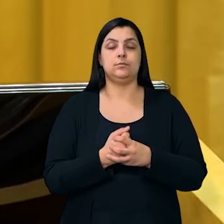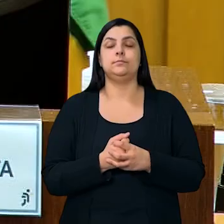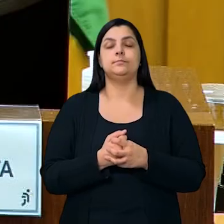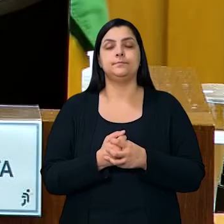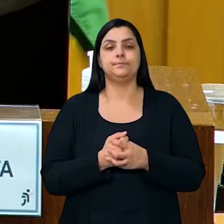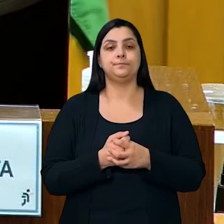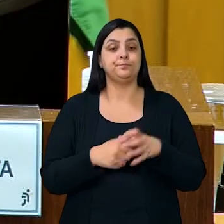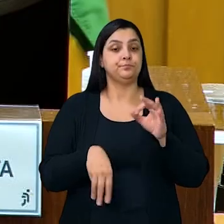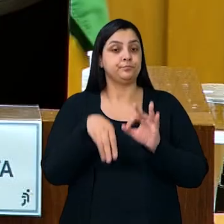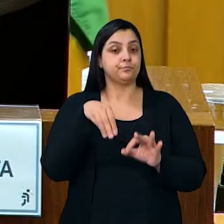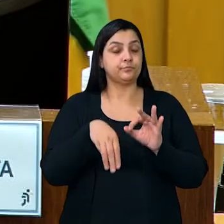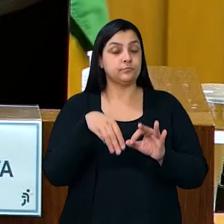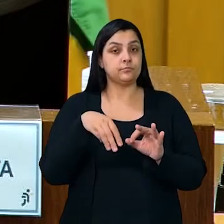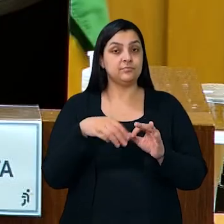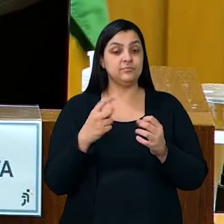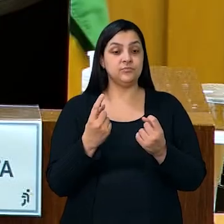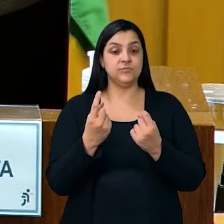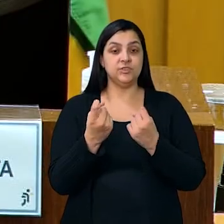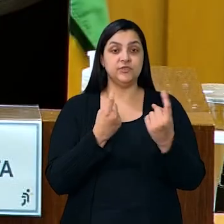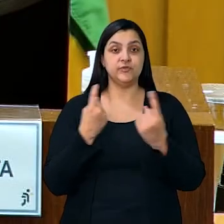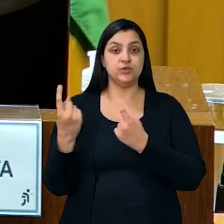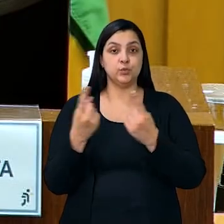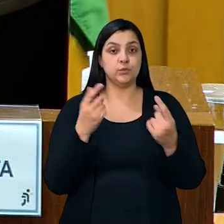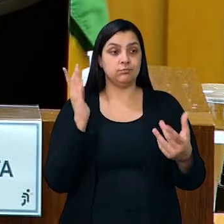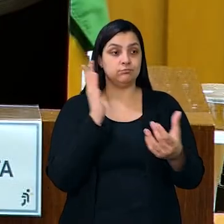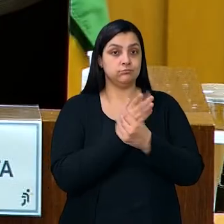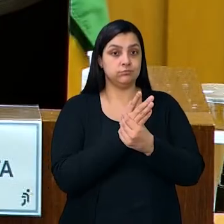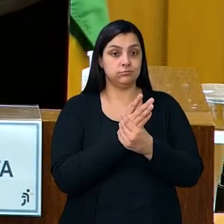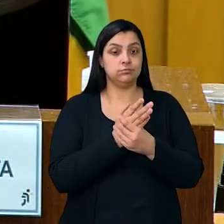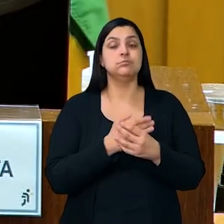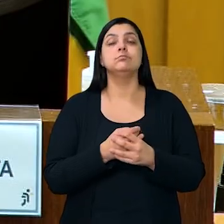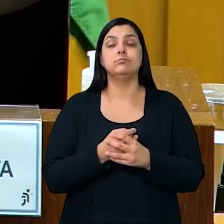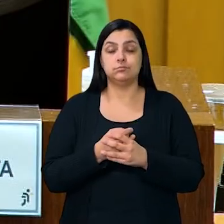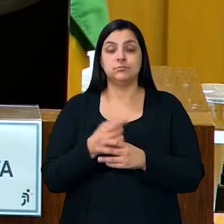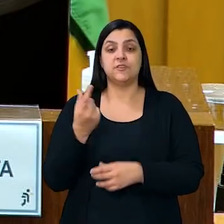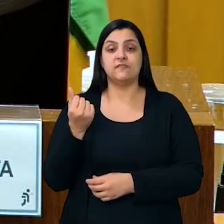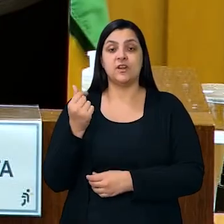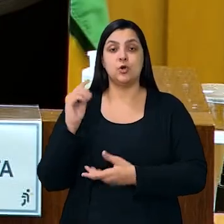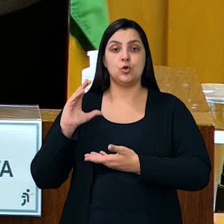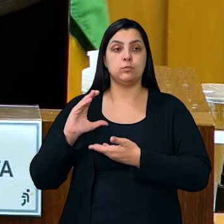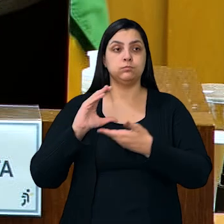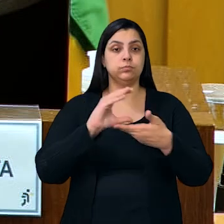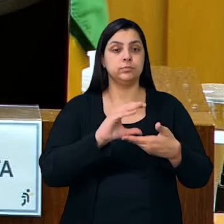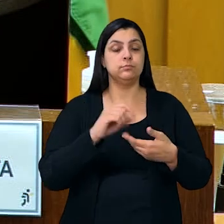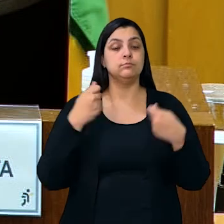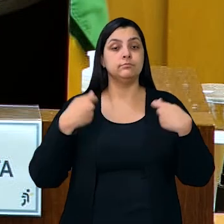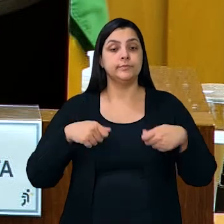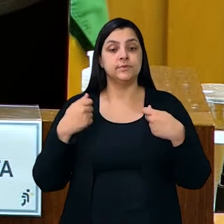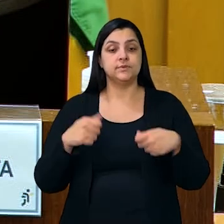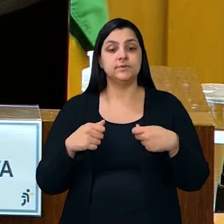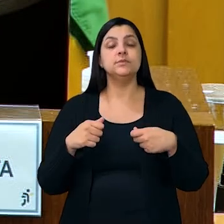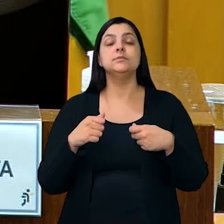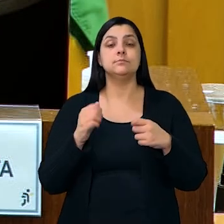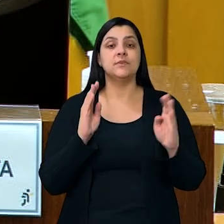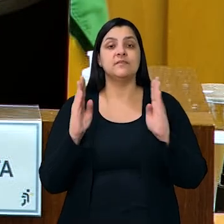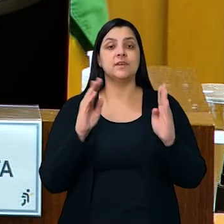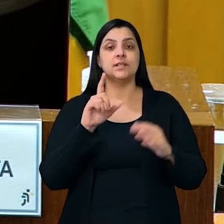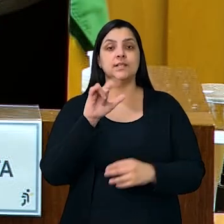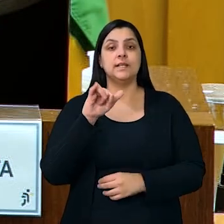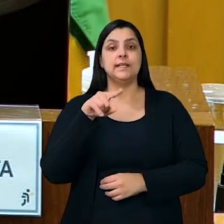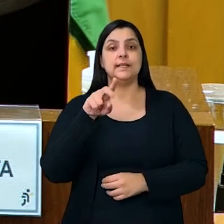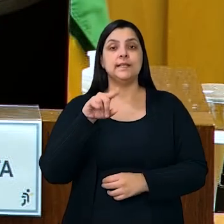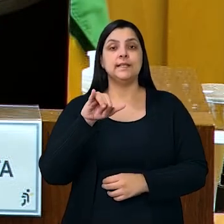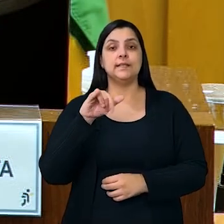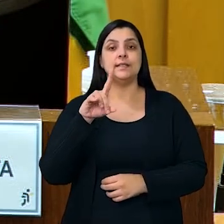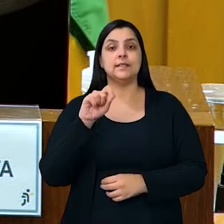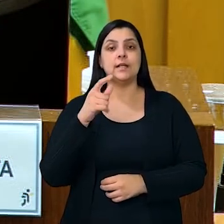homogêneos. Segundo o ministro, a individualização dos titulares do direito e do valor devido deve ocorrer na fase de